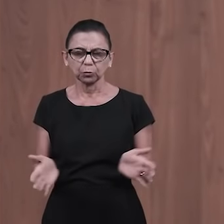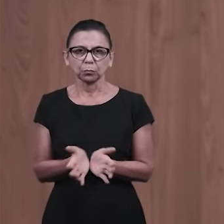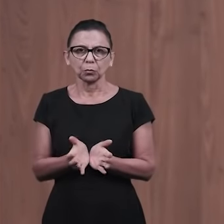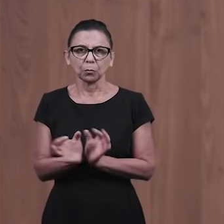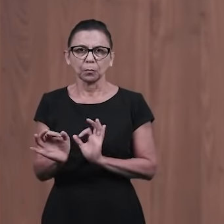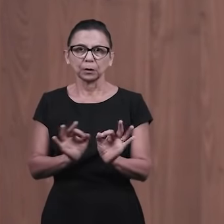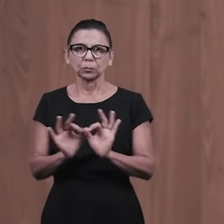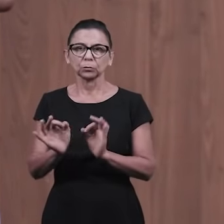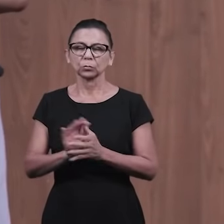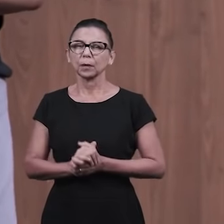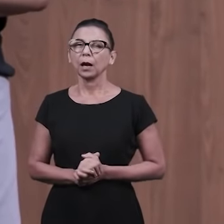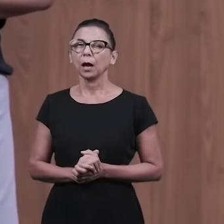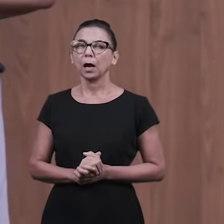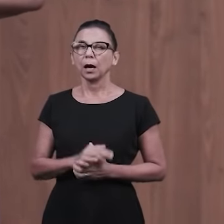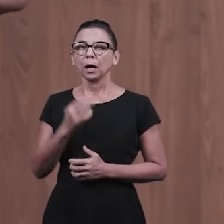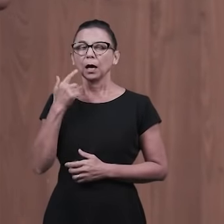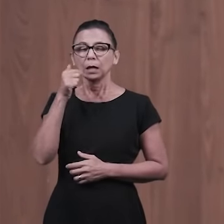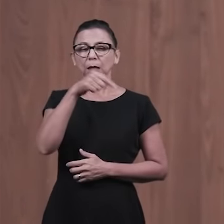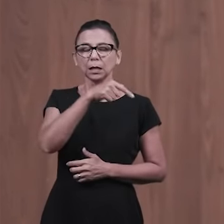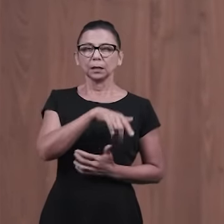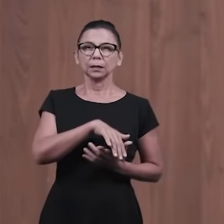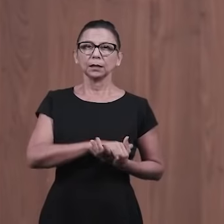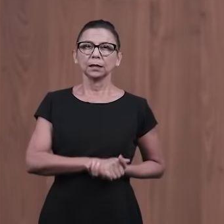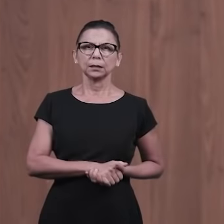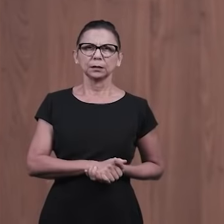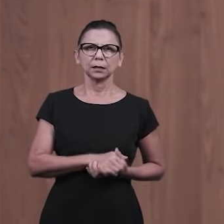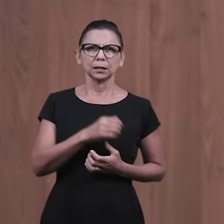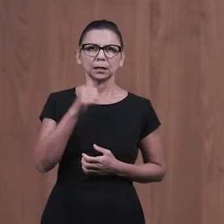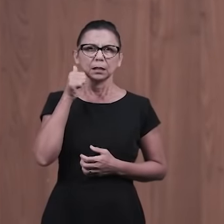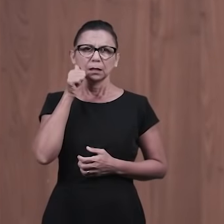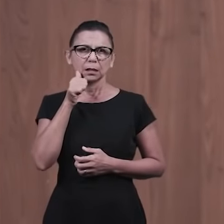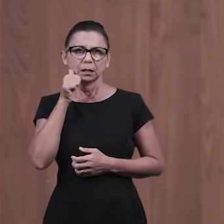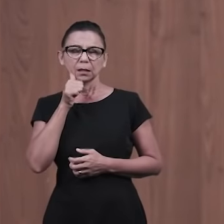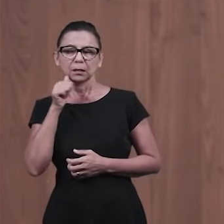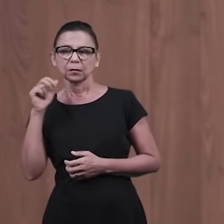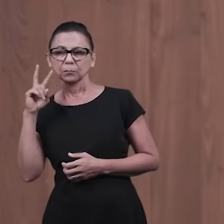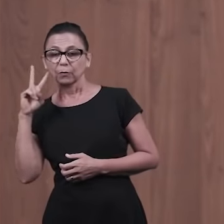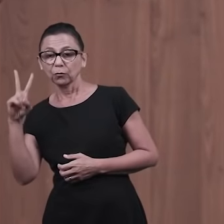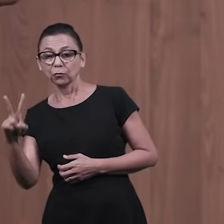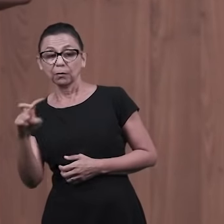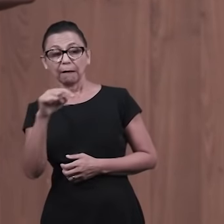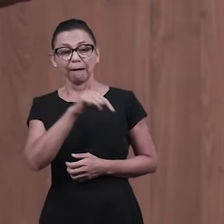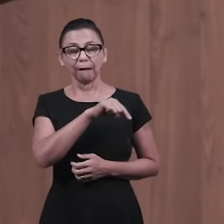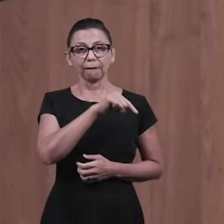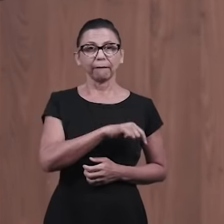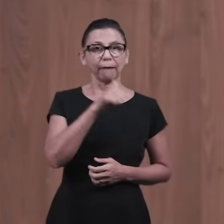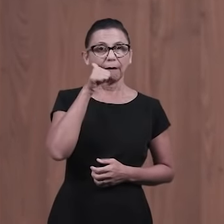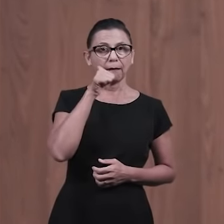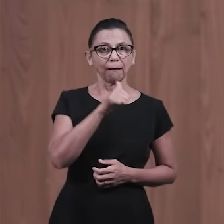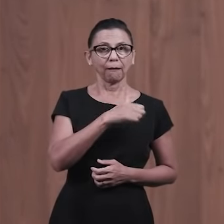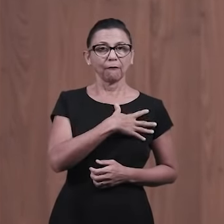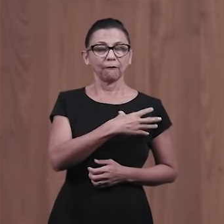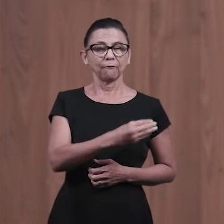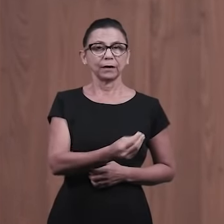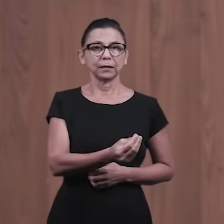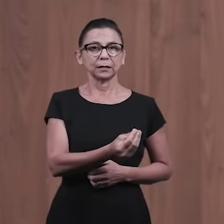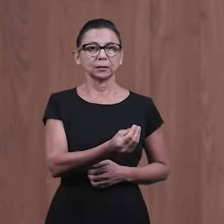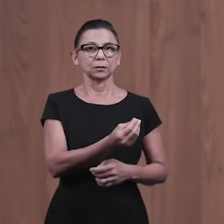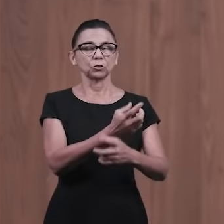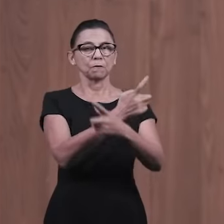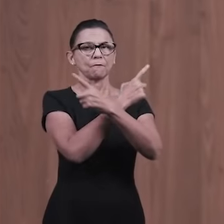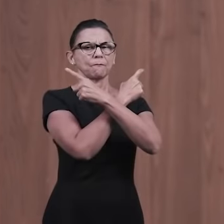acontecer. Naquele momento, a filha de Faraó vai ao rio tomar banho e ela avista o cesto e pede